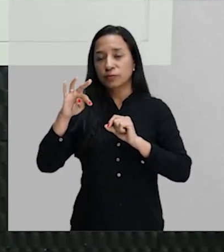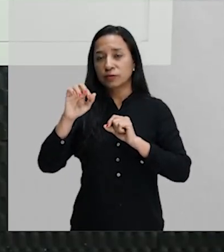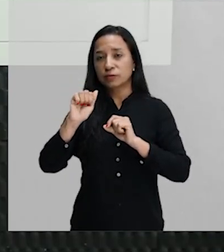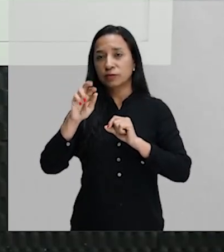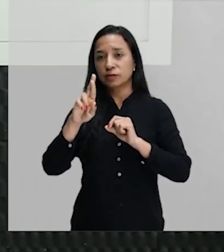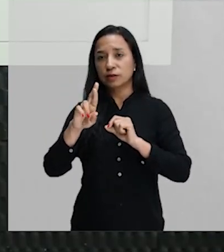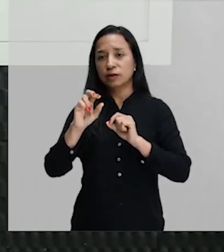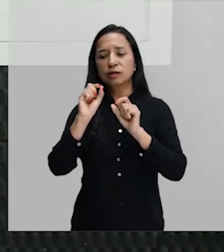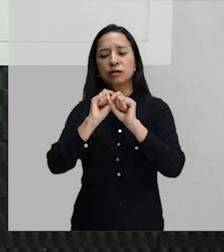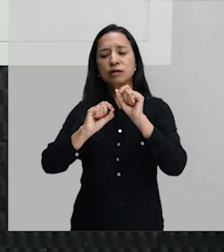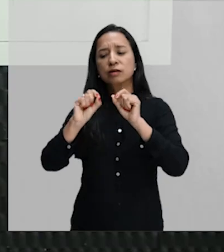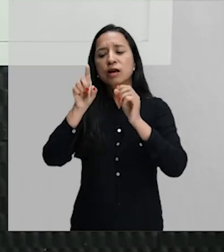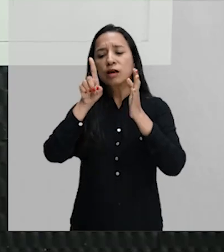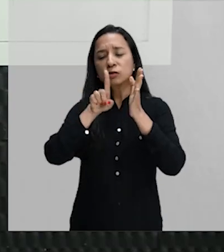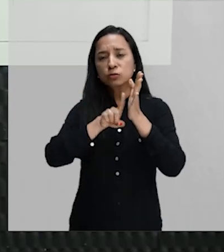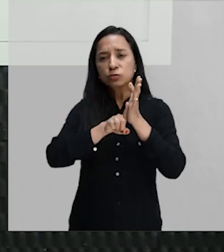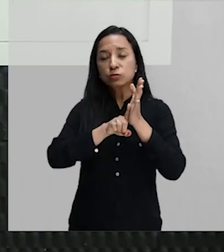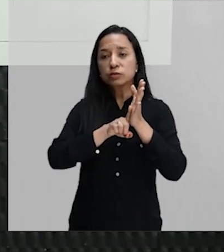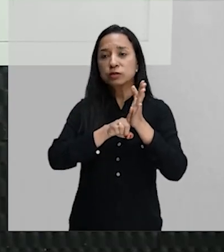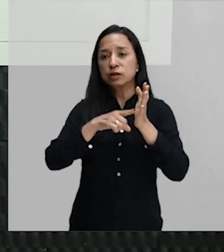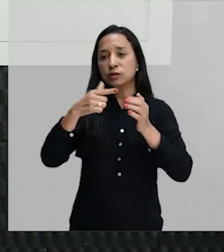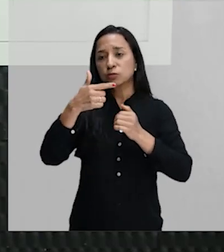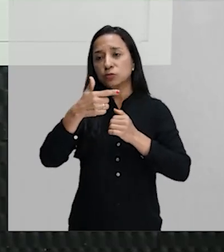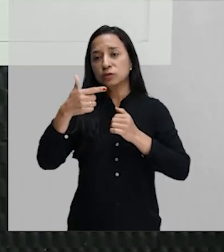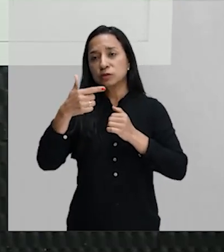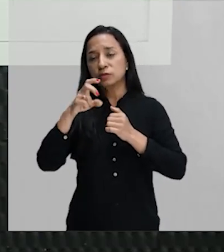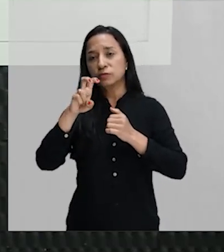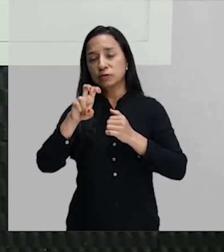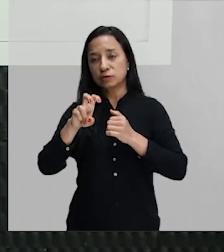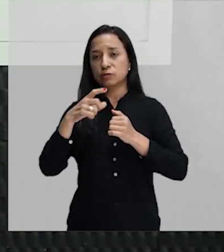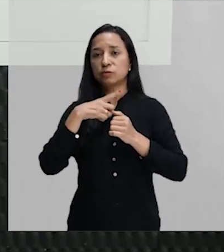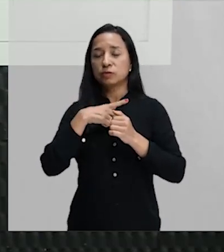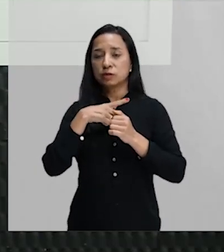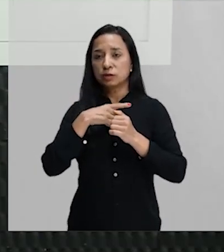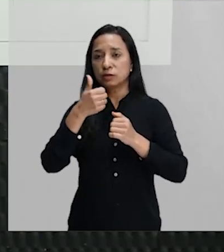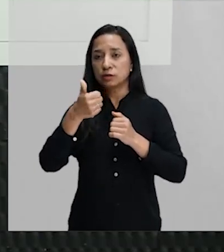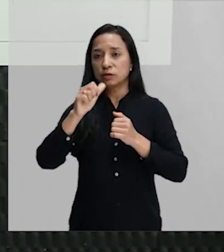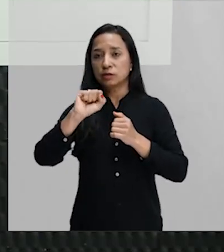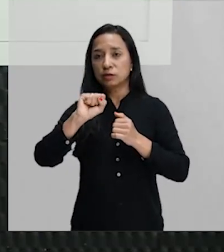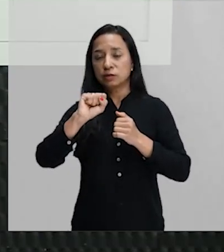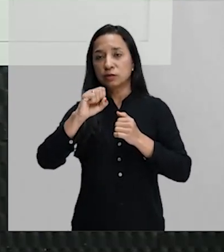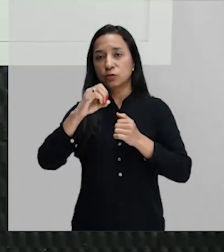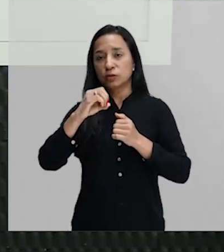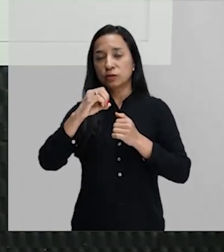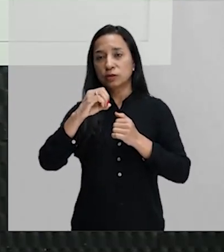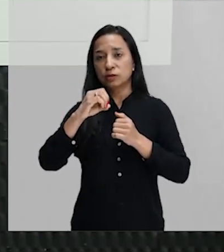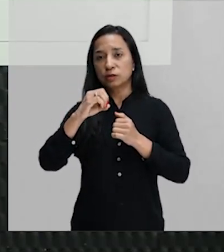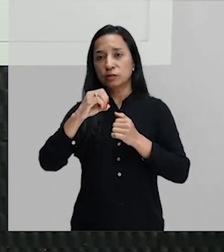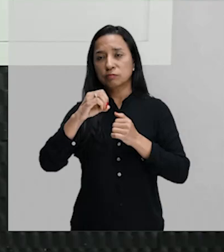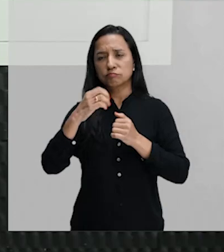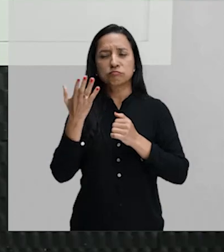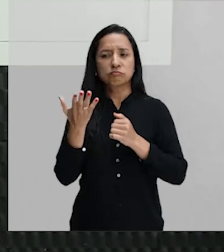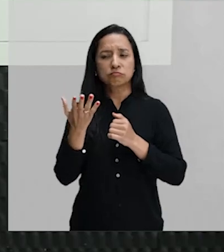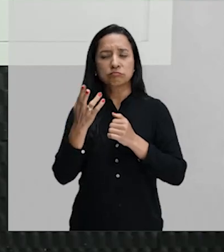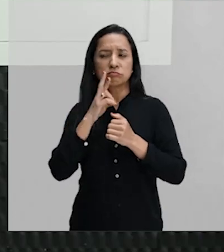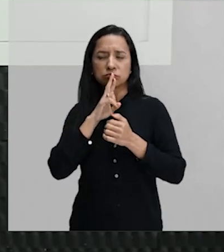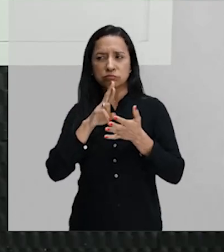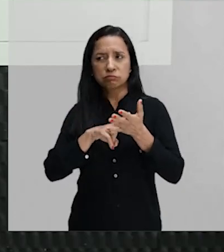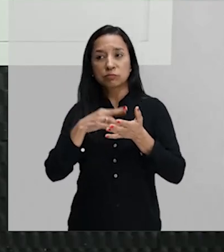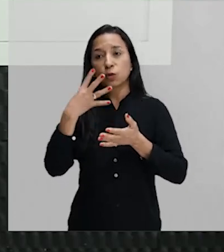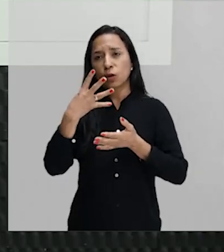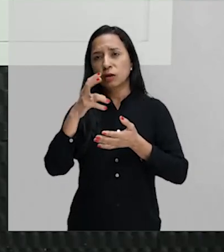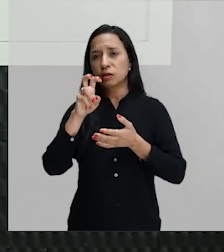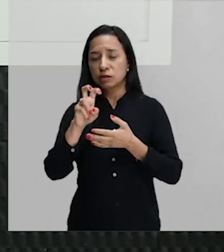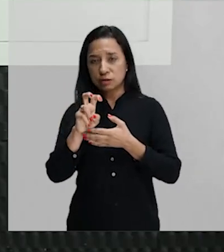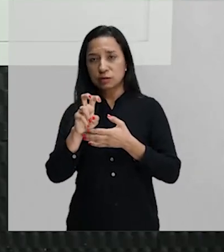eu subtraio de 225 para ter 180? Ah, professor, é 45. Olha,